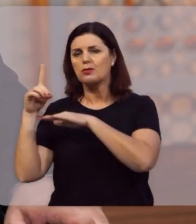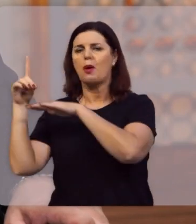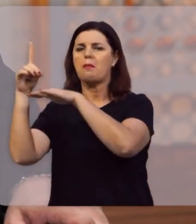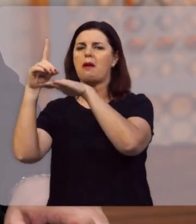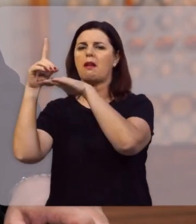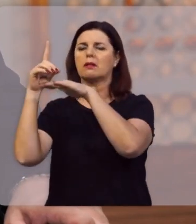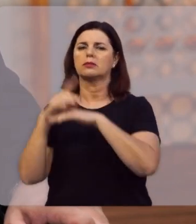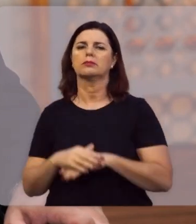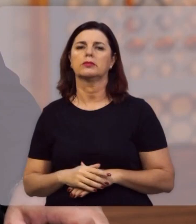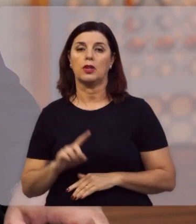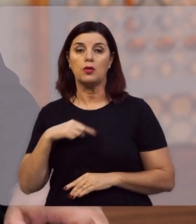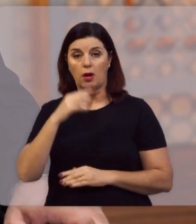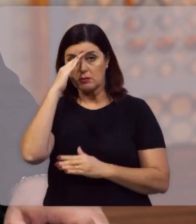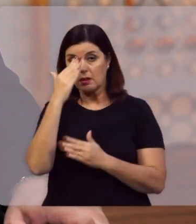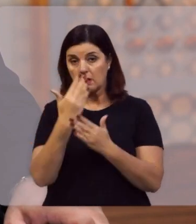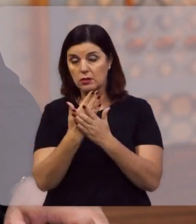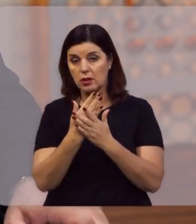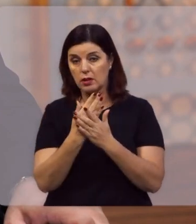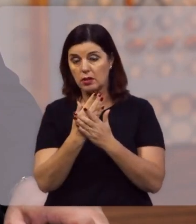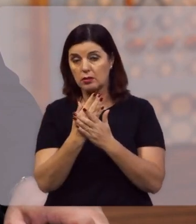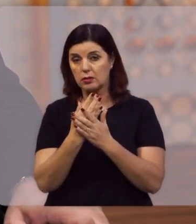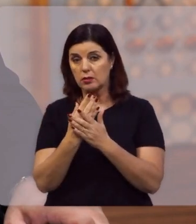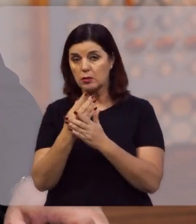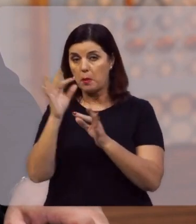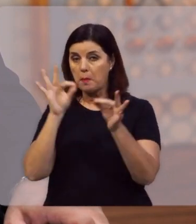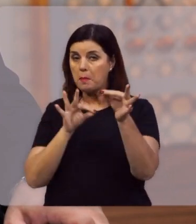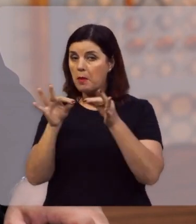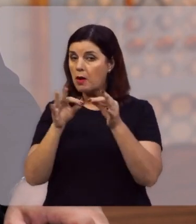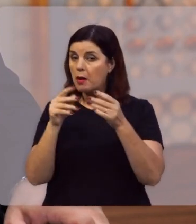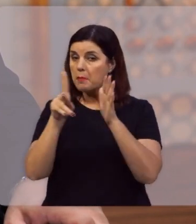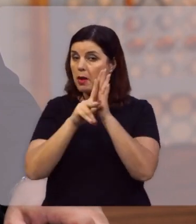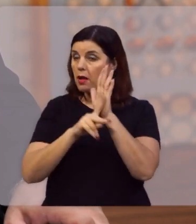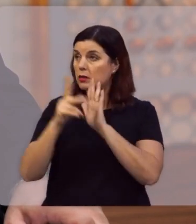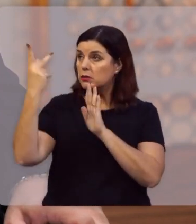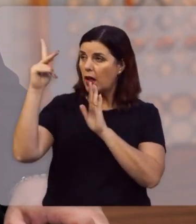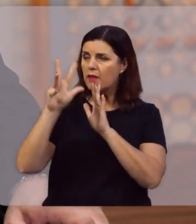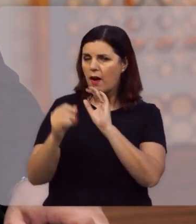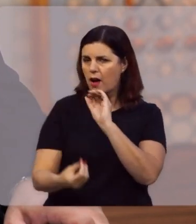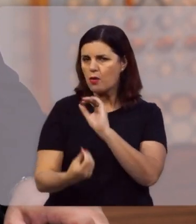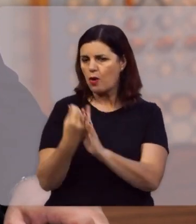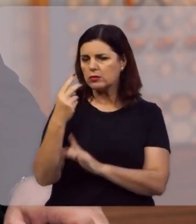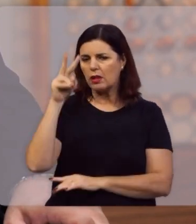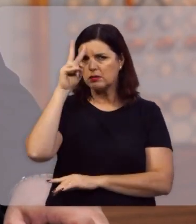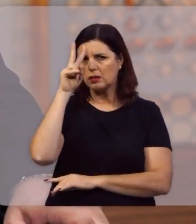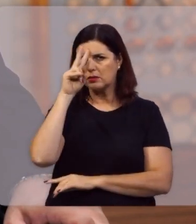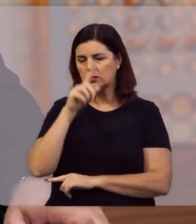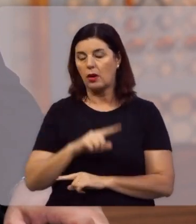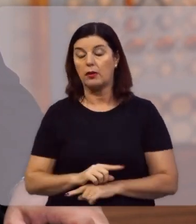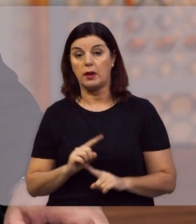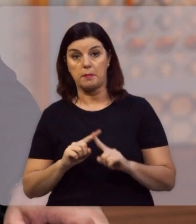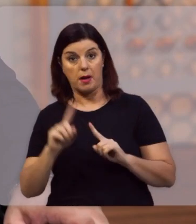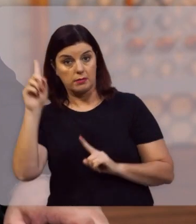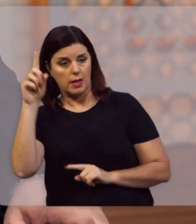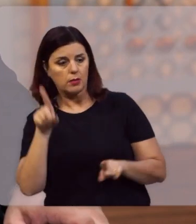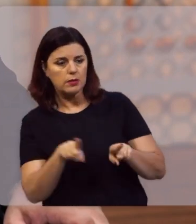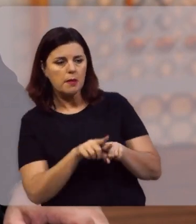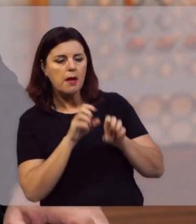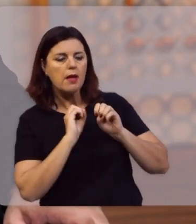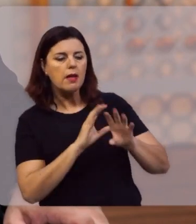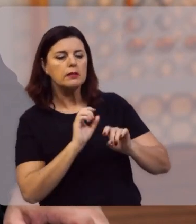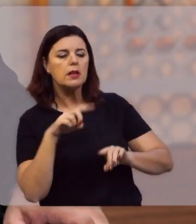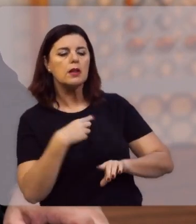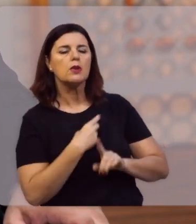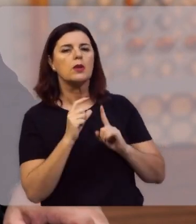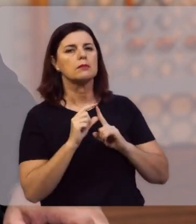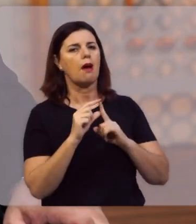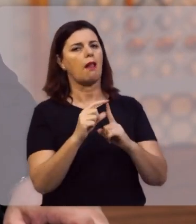soberano Nós cremos que os decretos dele vão se cumprir na história mas Deus também nos ensina na sua palavra